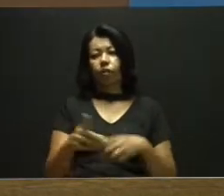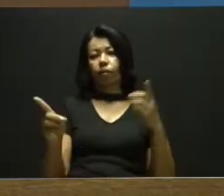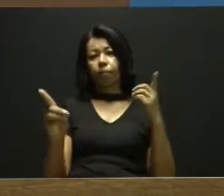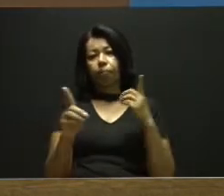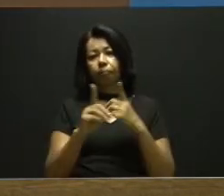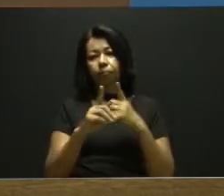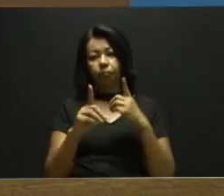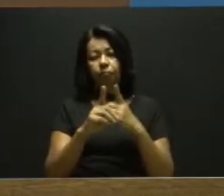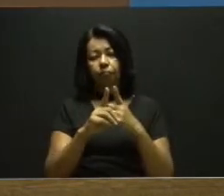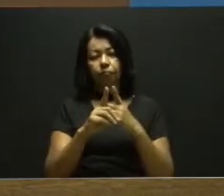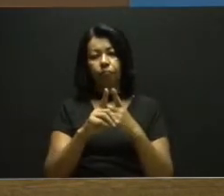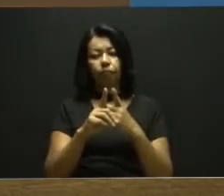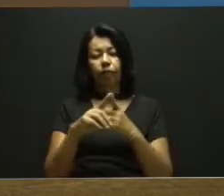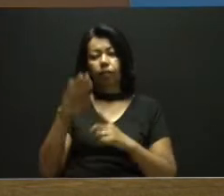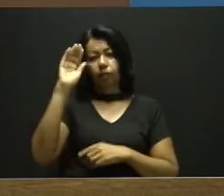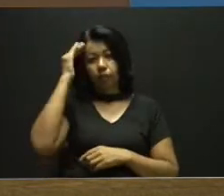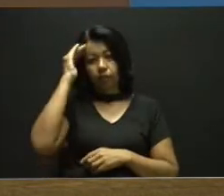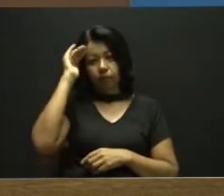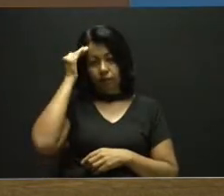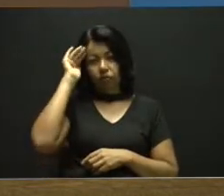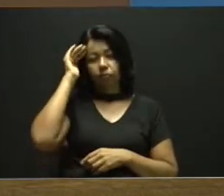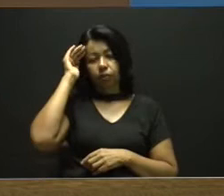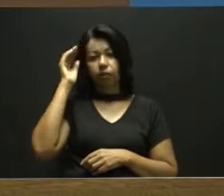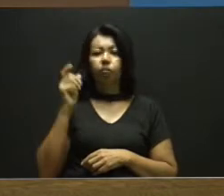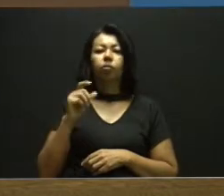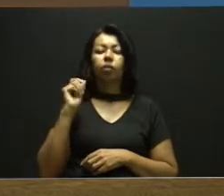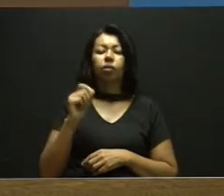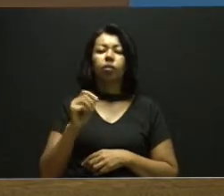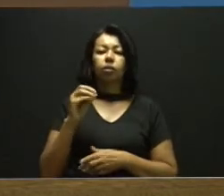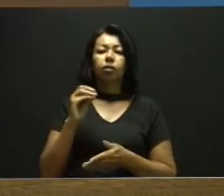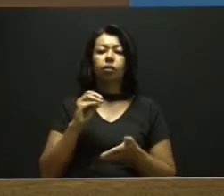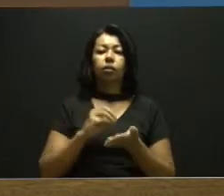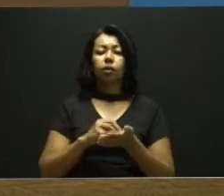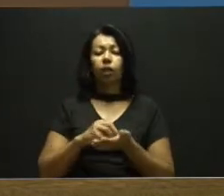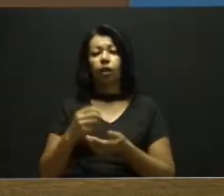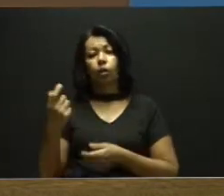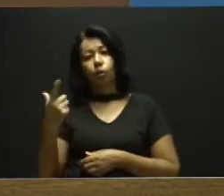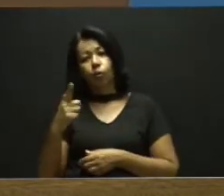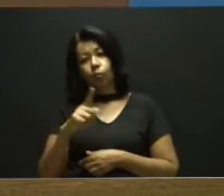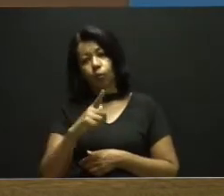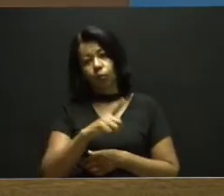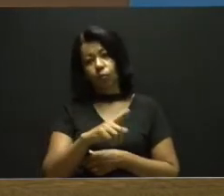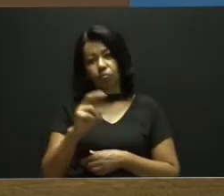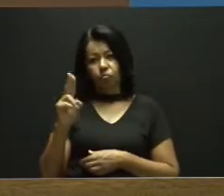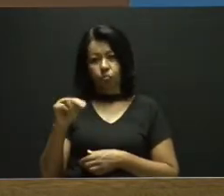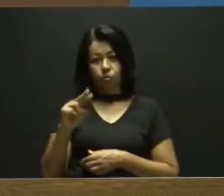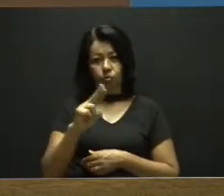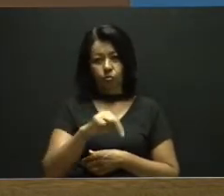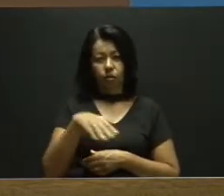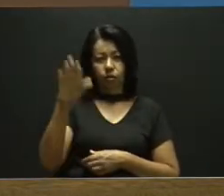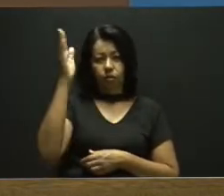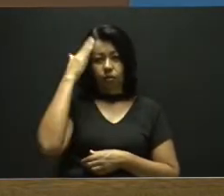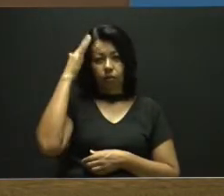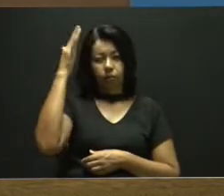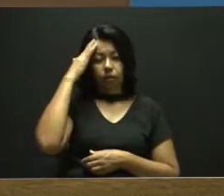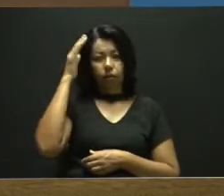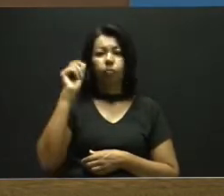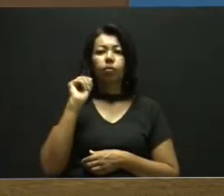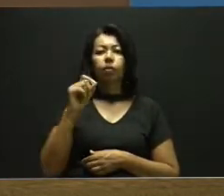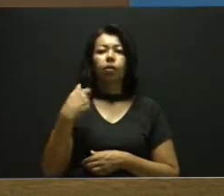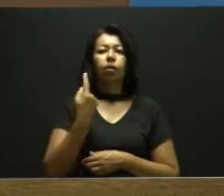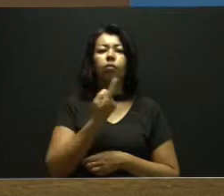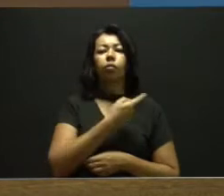a conscientização de que sem o outro jamais saberemos quem somos